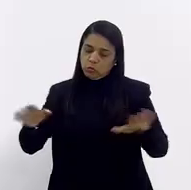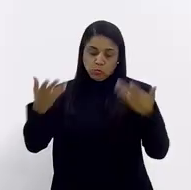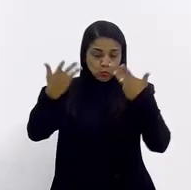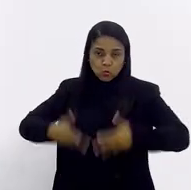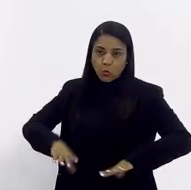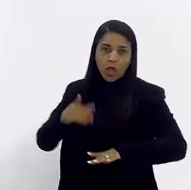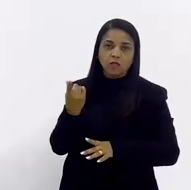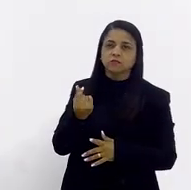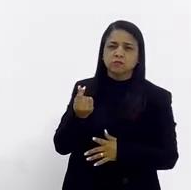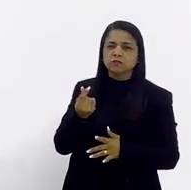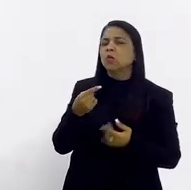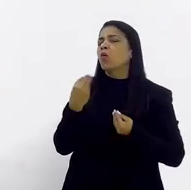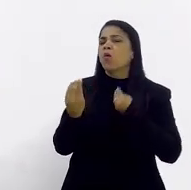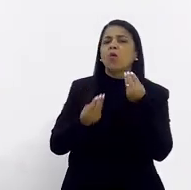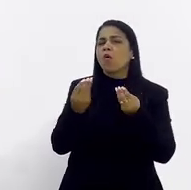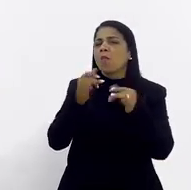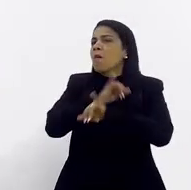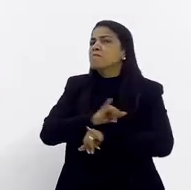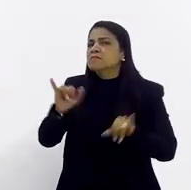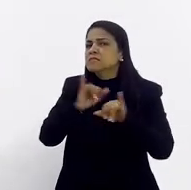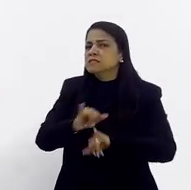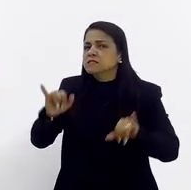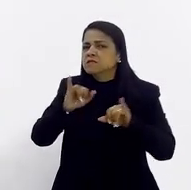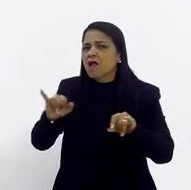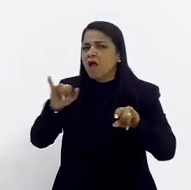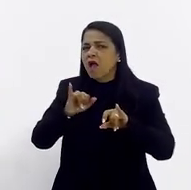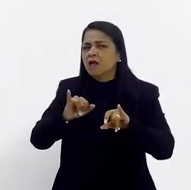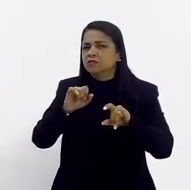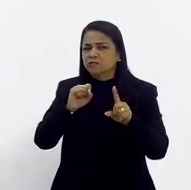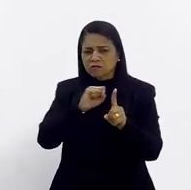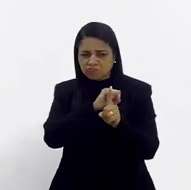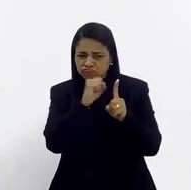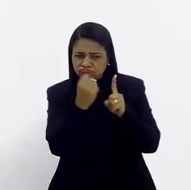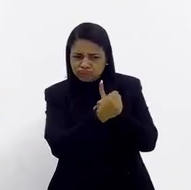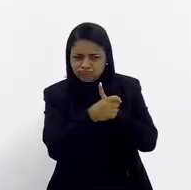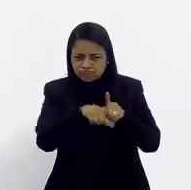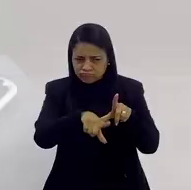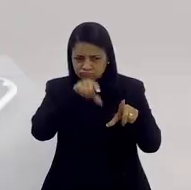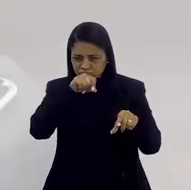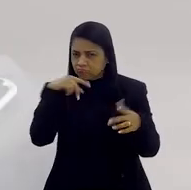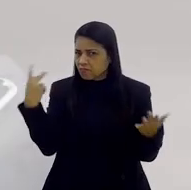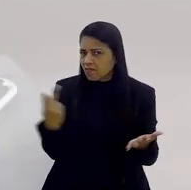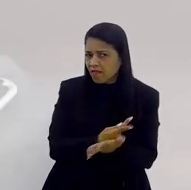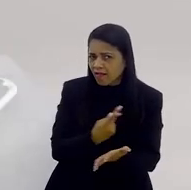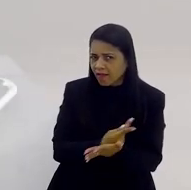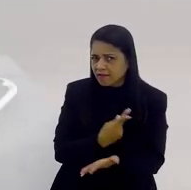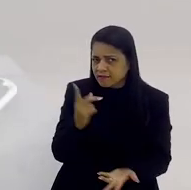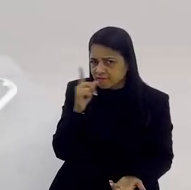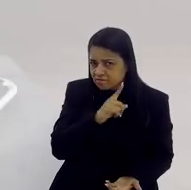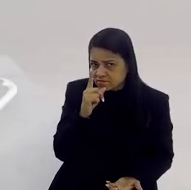financeira Então qual seria a mensagem a sociedade tem uma escolha equivocada